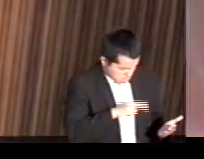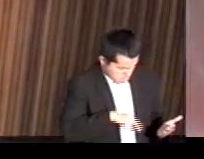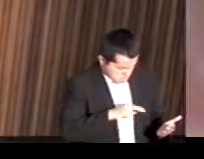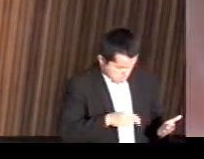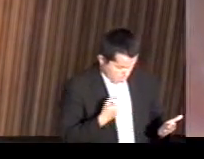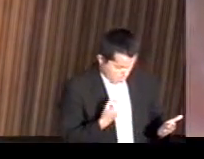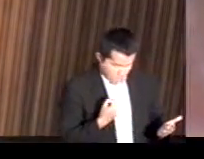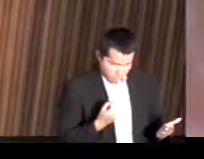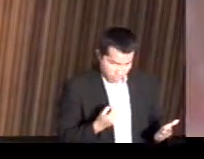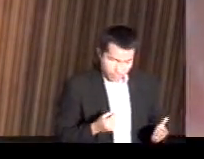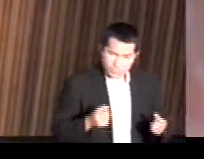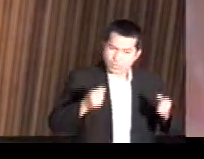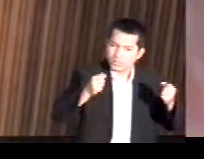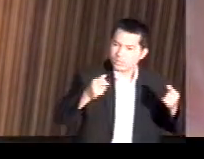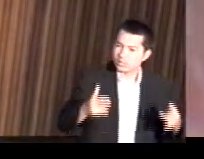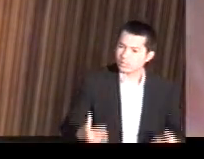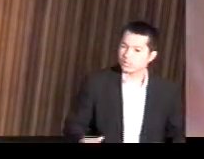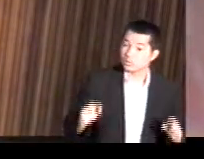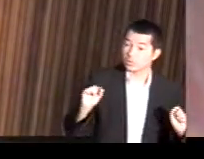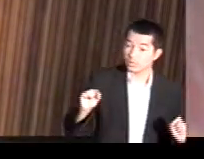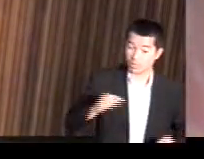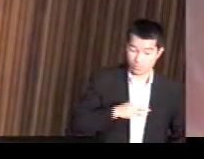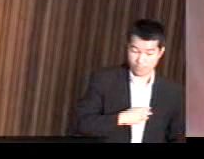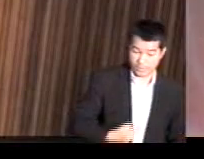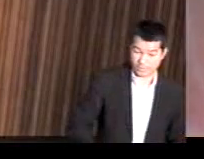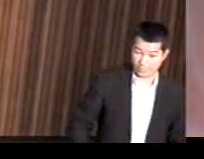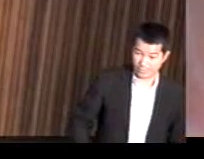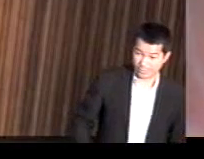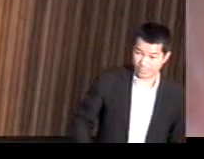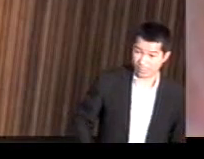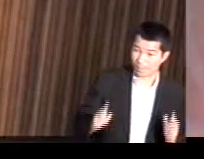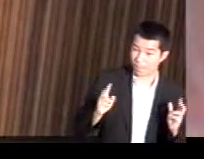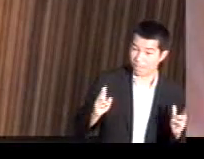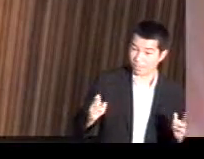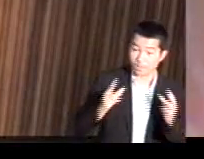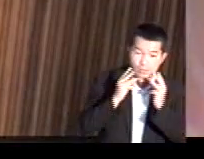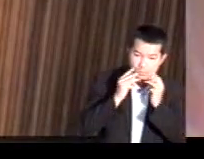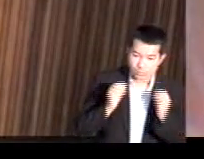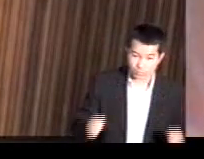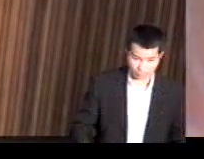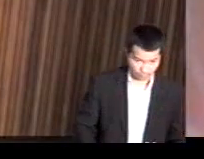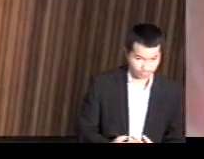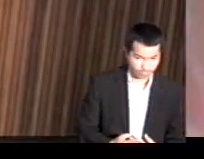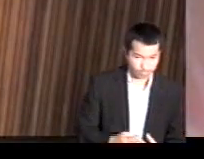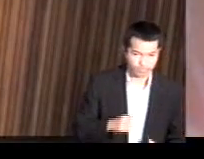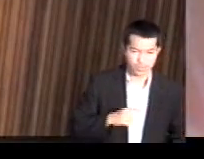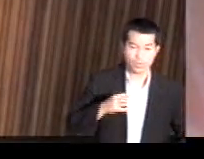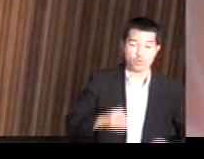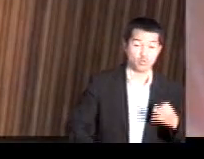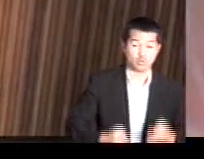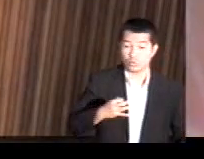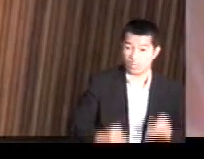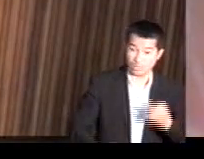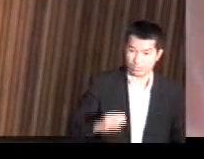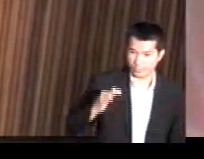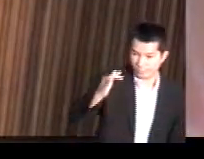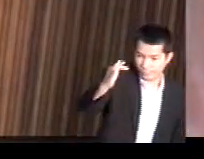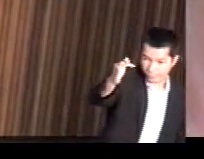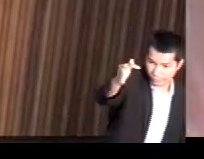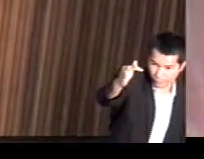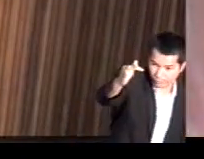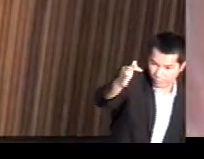homens como os anjos caídos. Já havia esse entendimento lá no passado, no coração